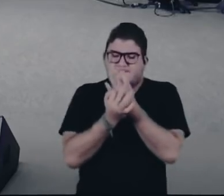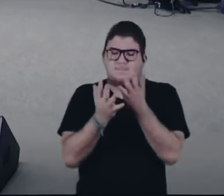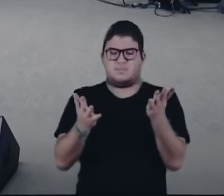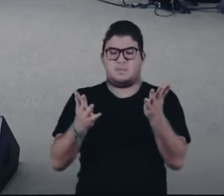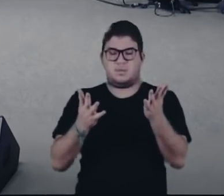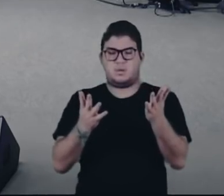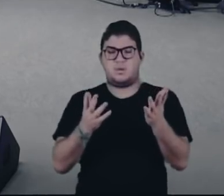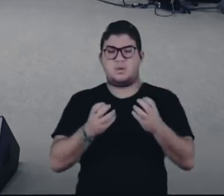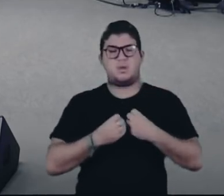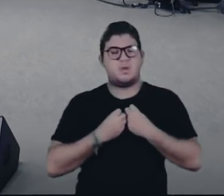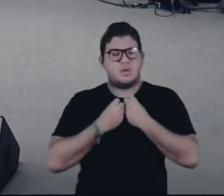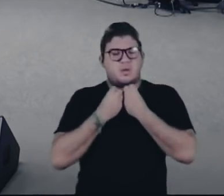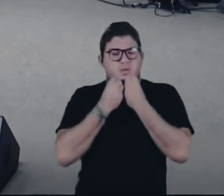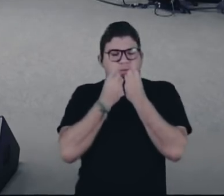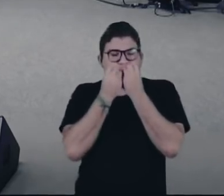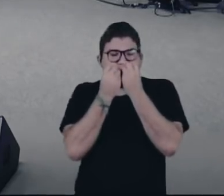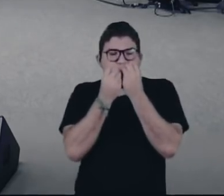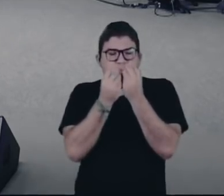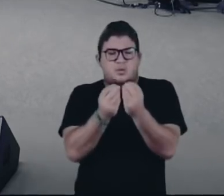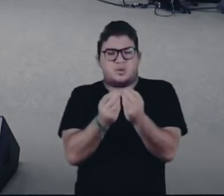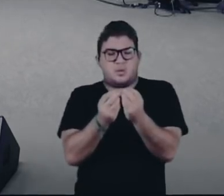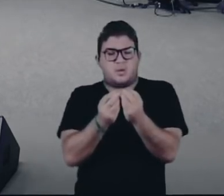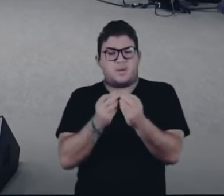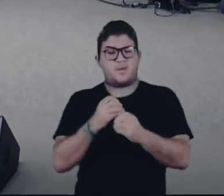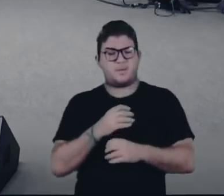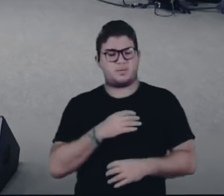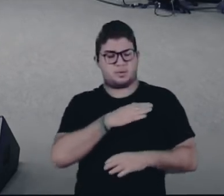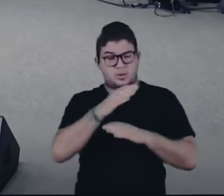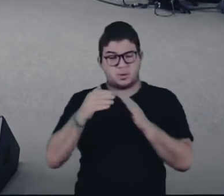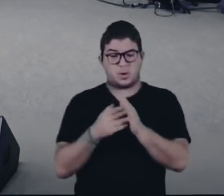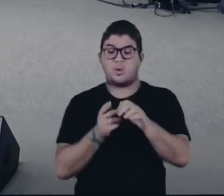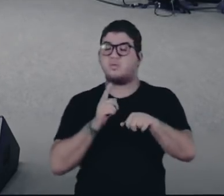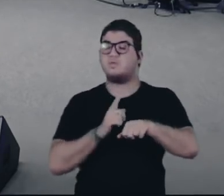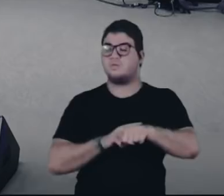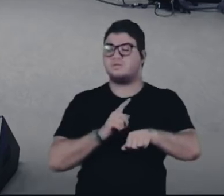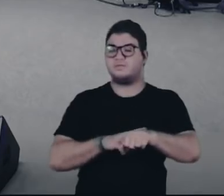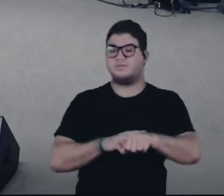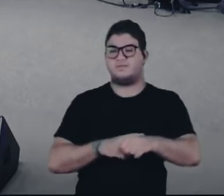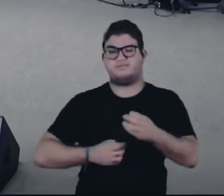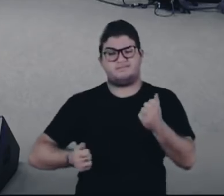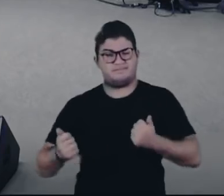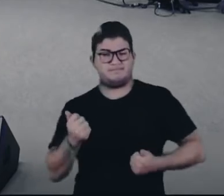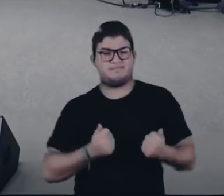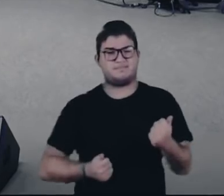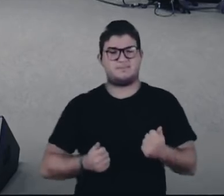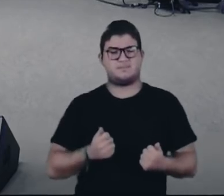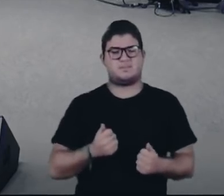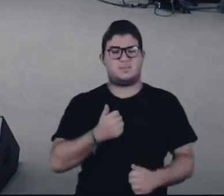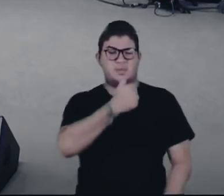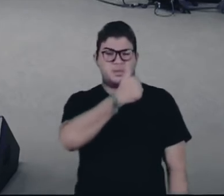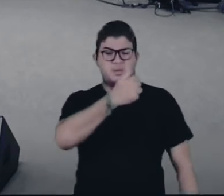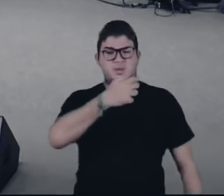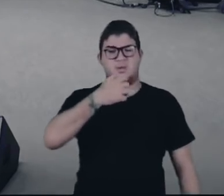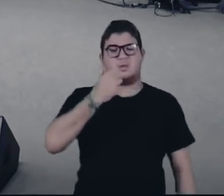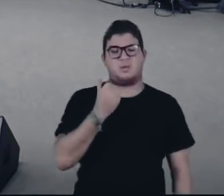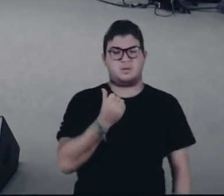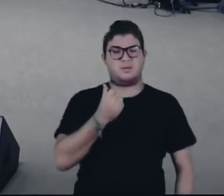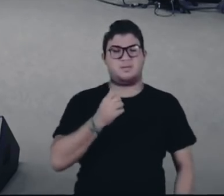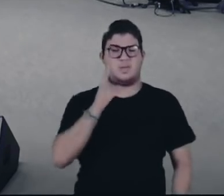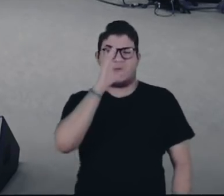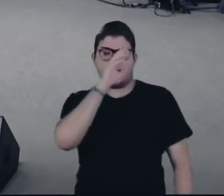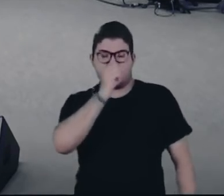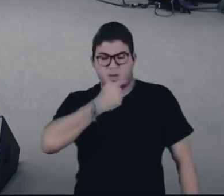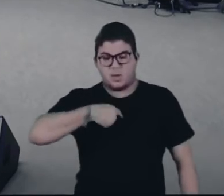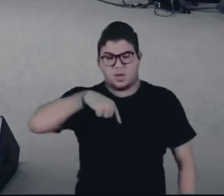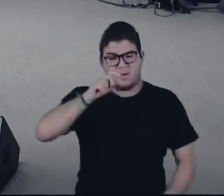dou, eu entrego o meu tempo. Atos 16, 13 diz assim: no sábado saímos da